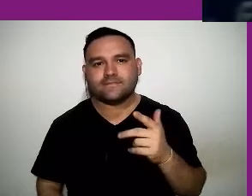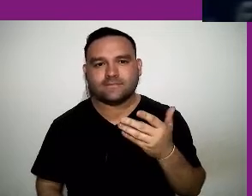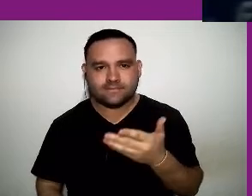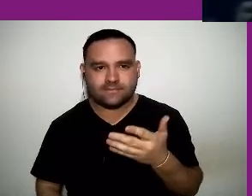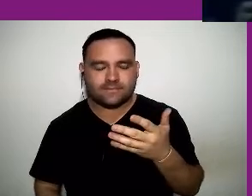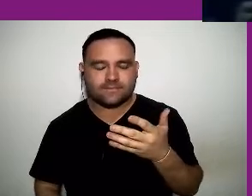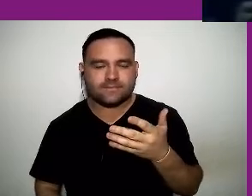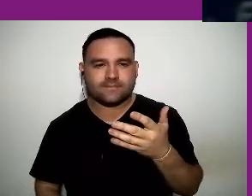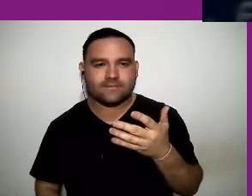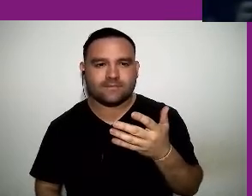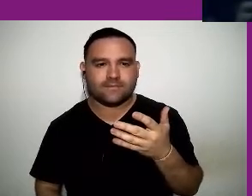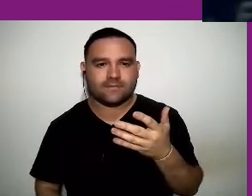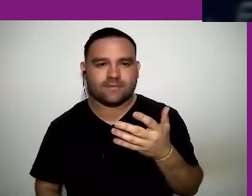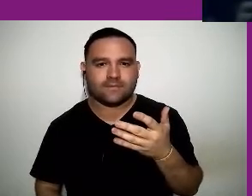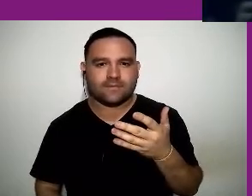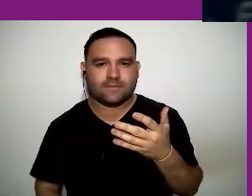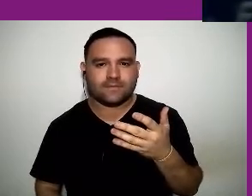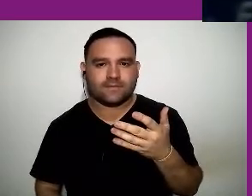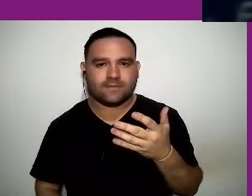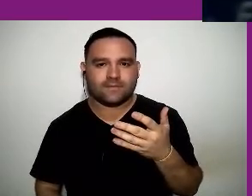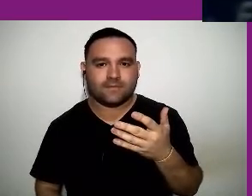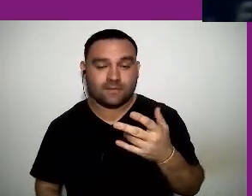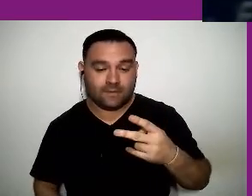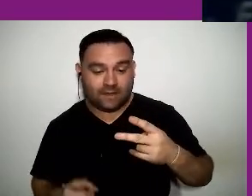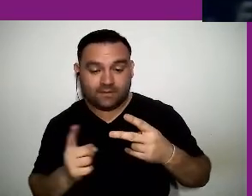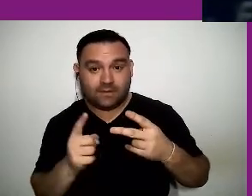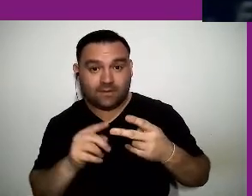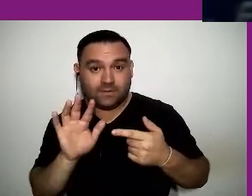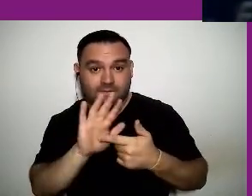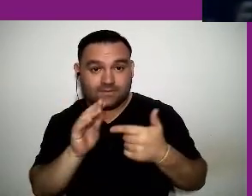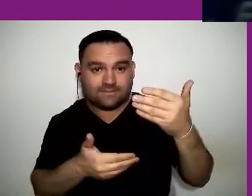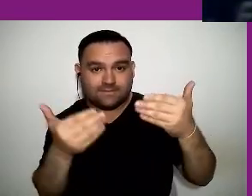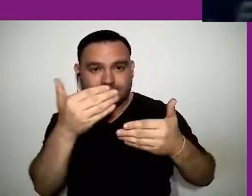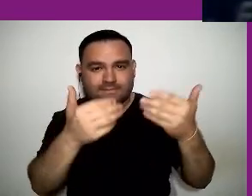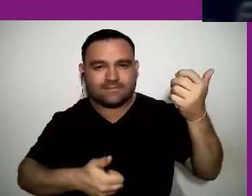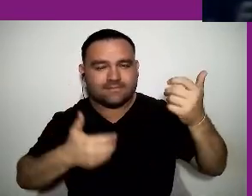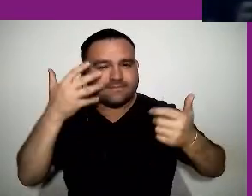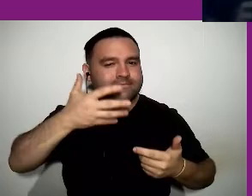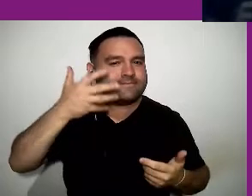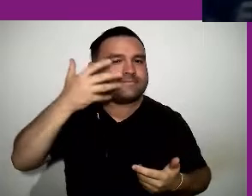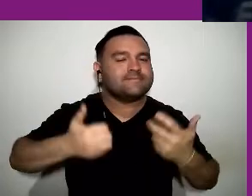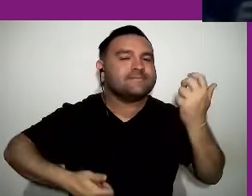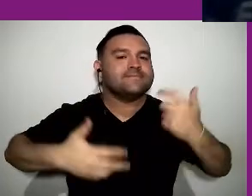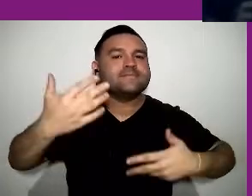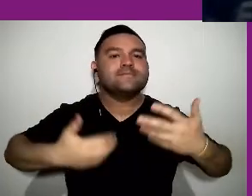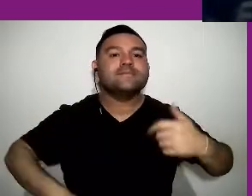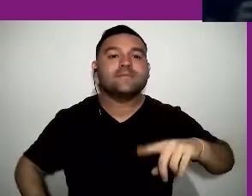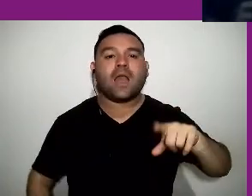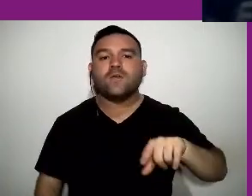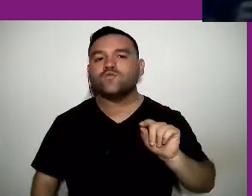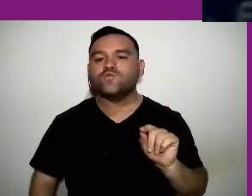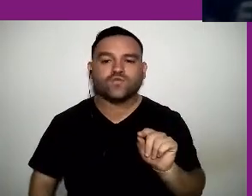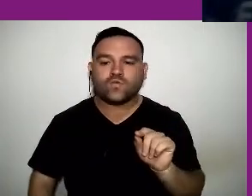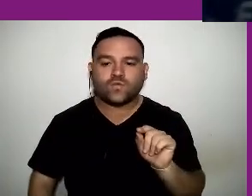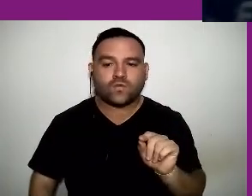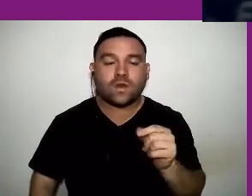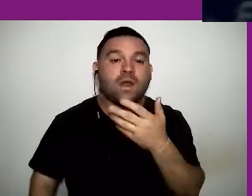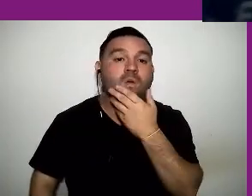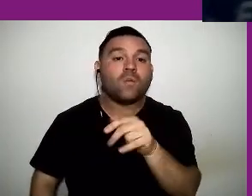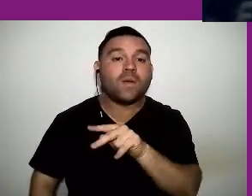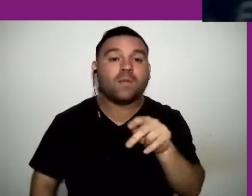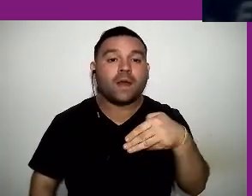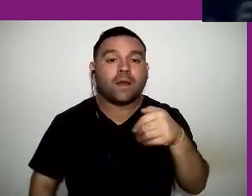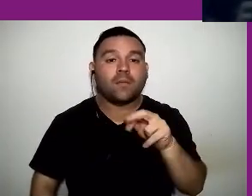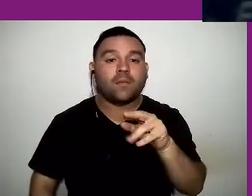para a nossa segunda apresentação, que é do